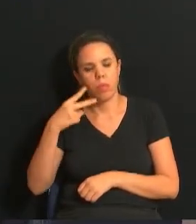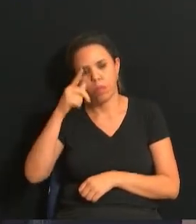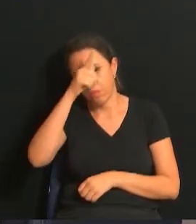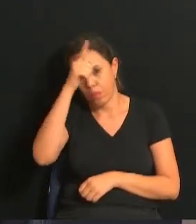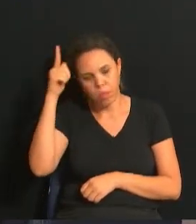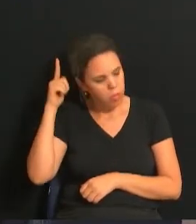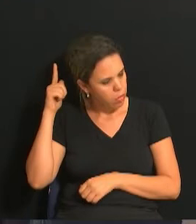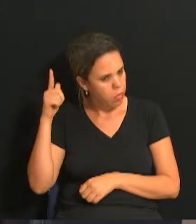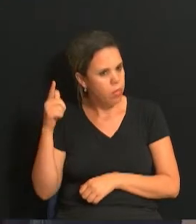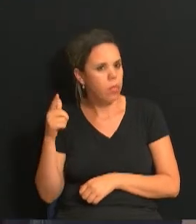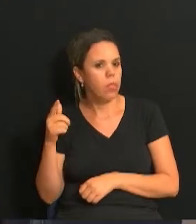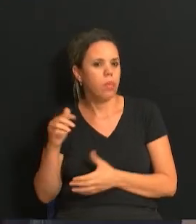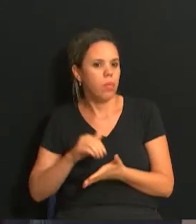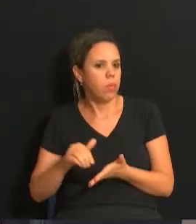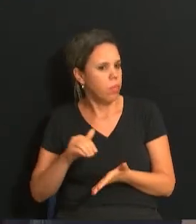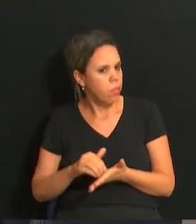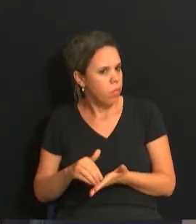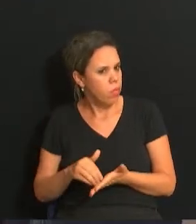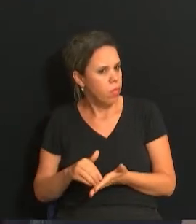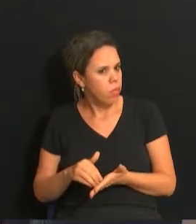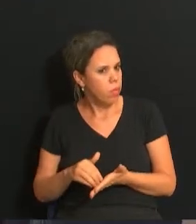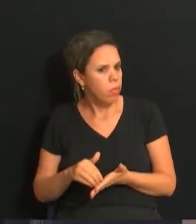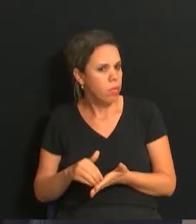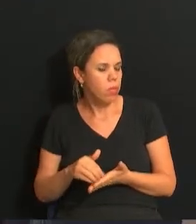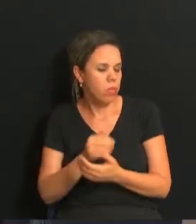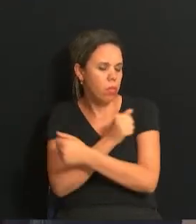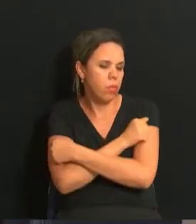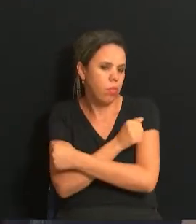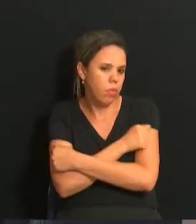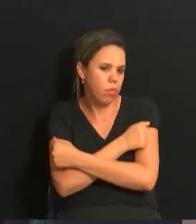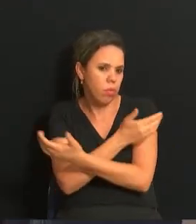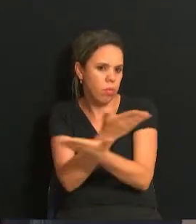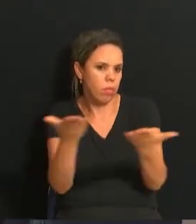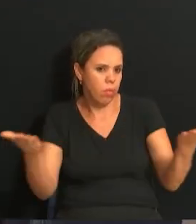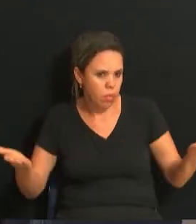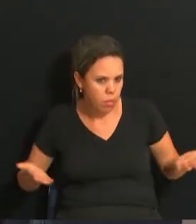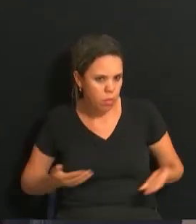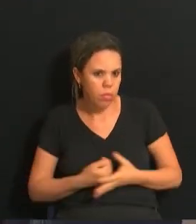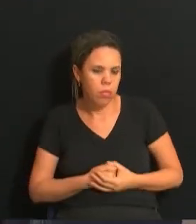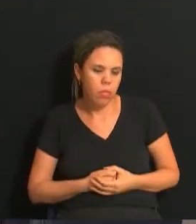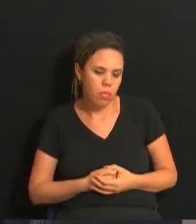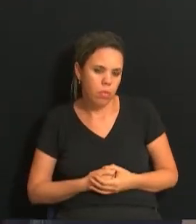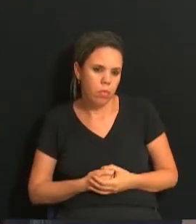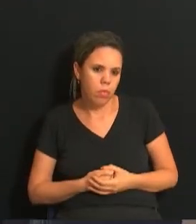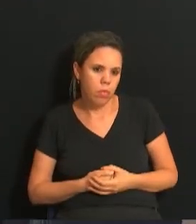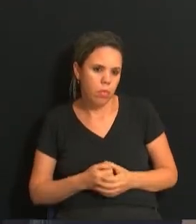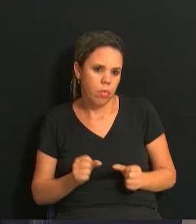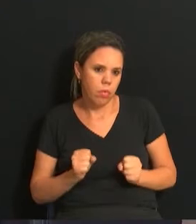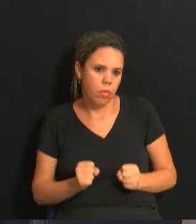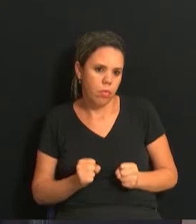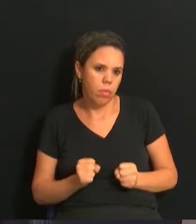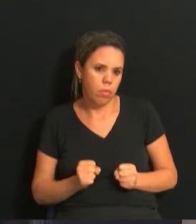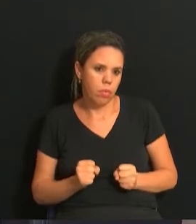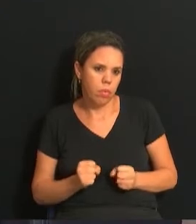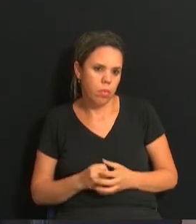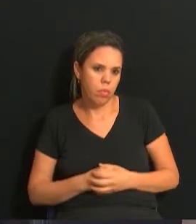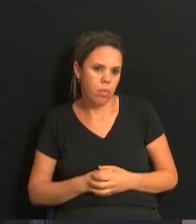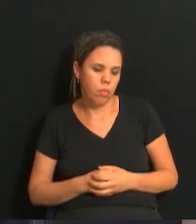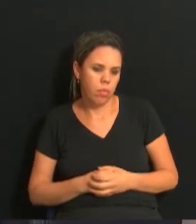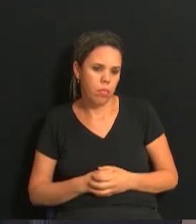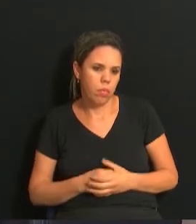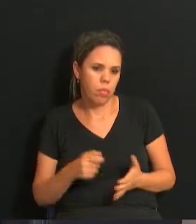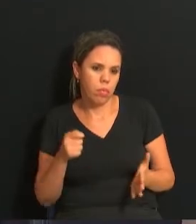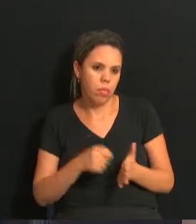do Henrique, e deixo meu abraço aí para vocês e que a gente possa lutar